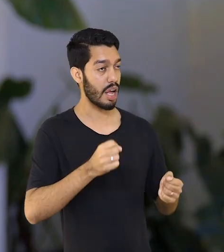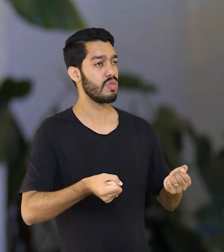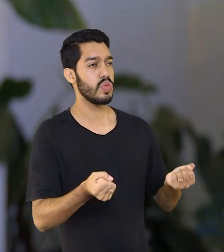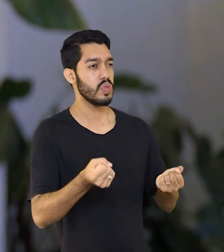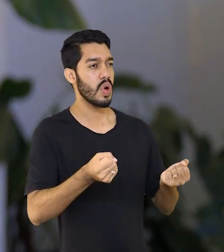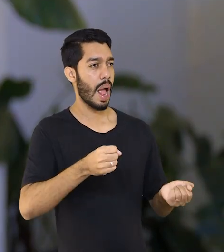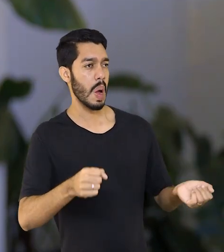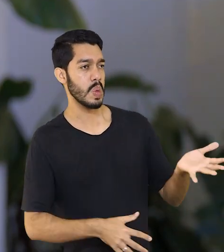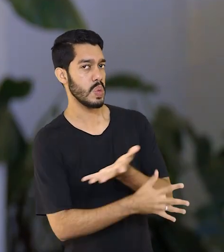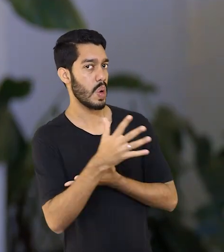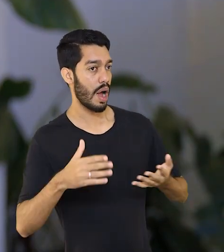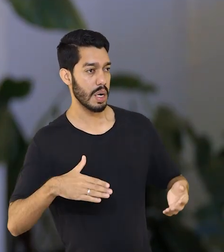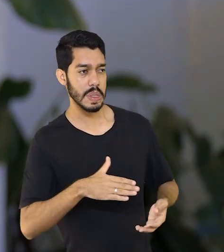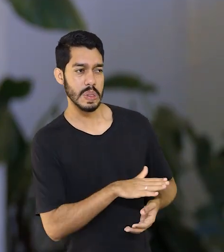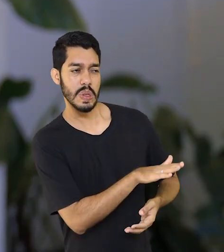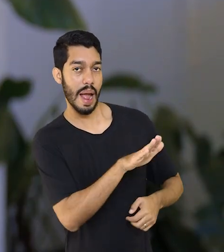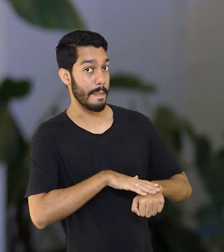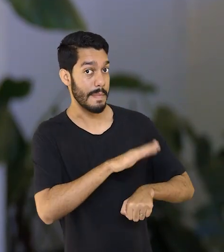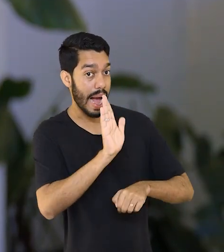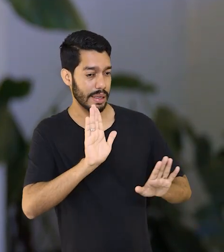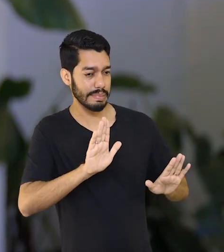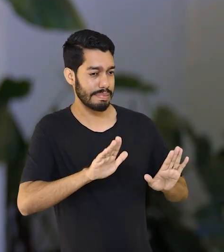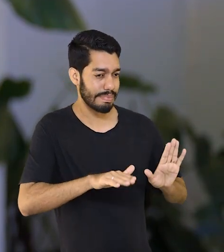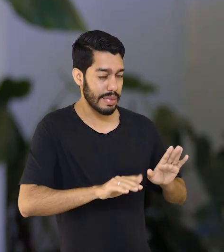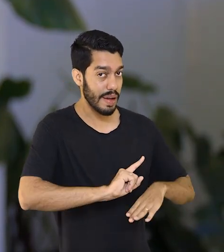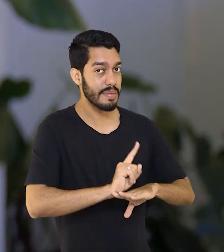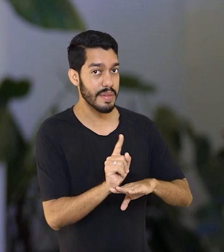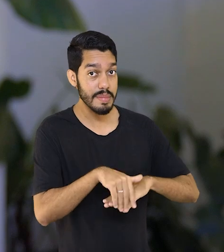hora, vai ter gente que vai se machucar no carro.